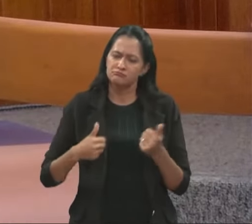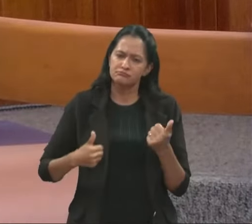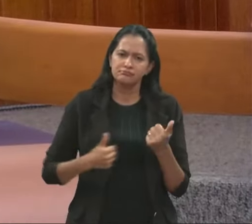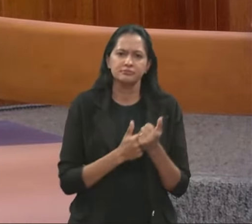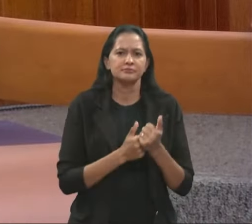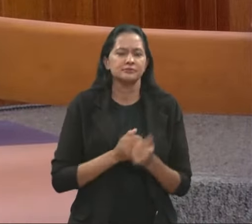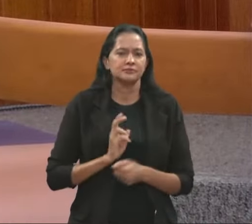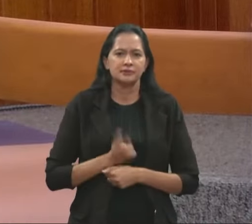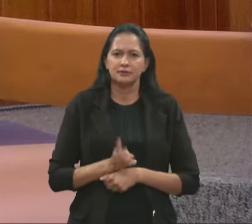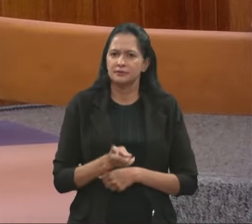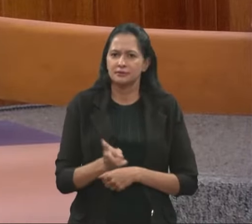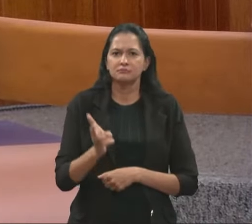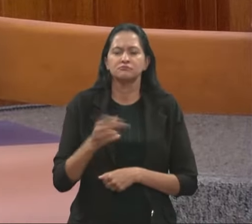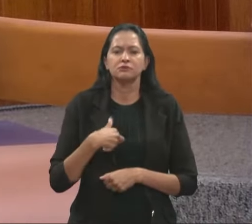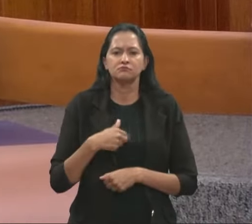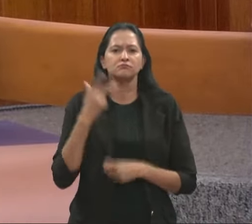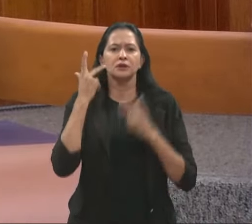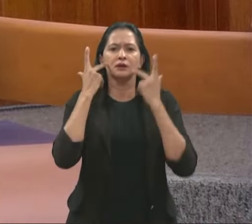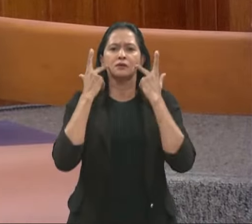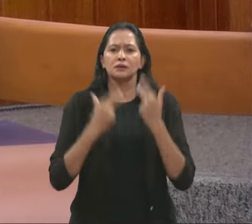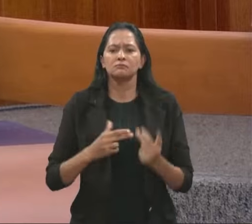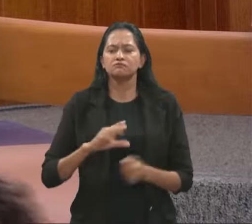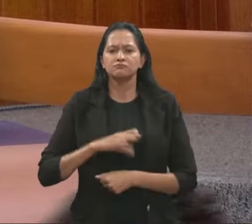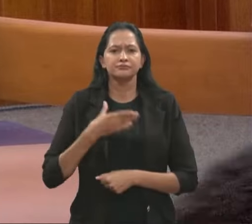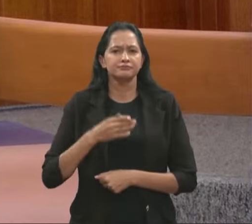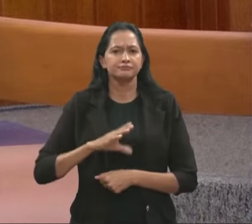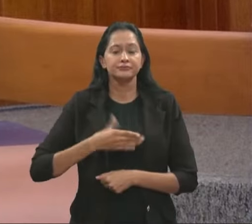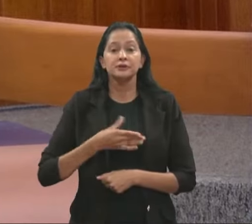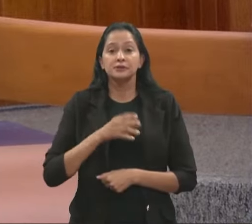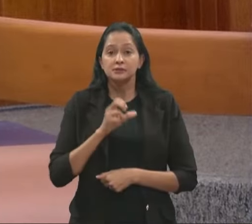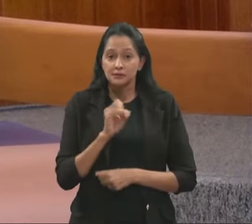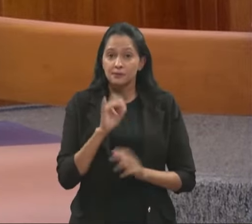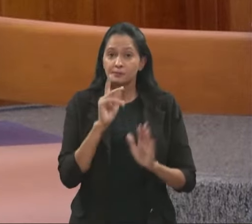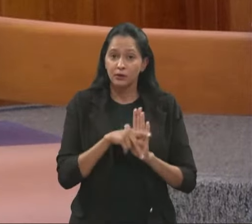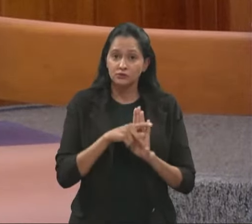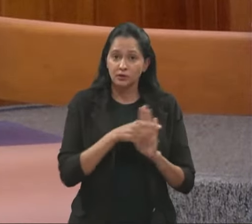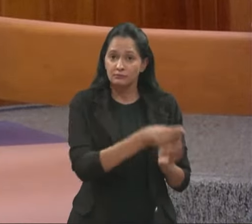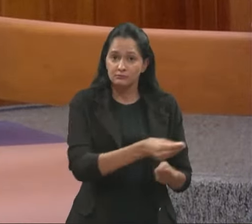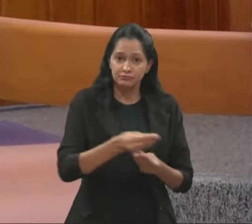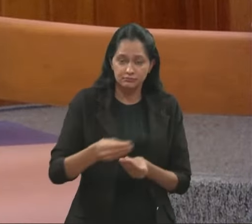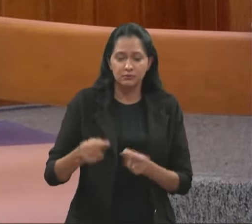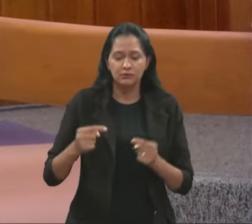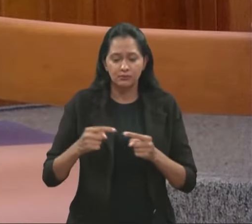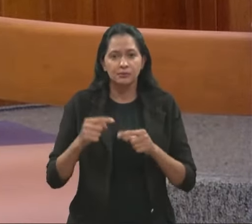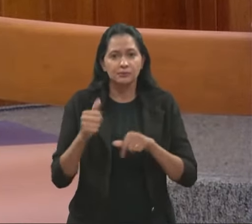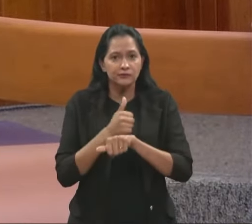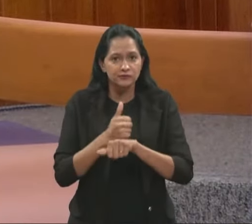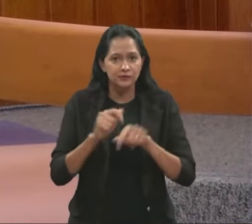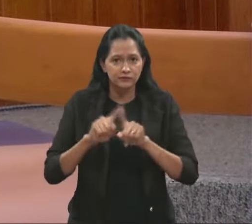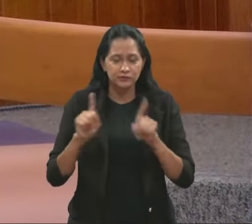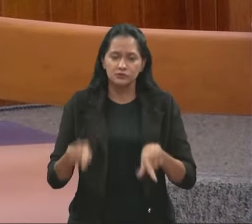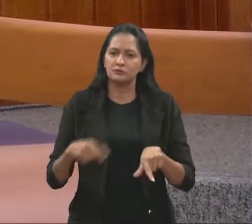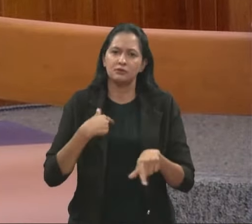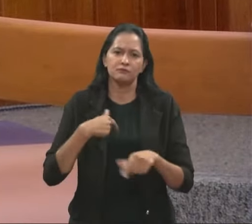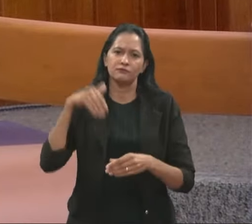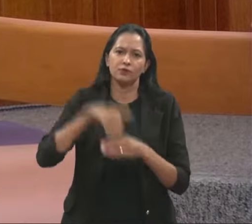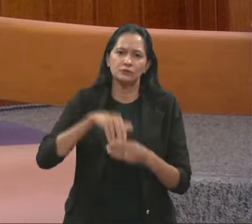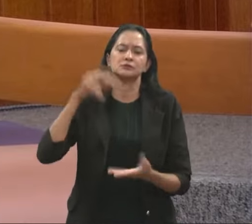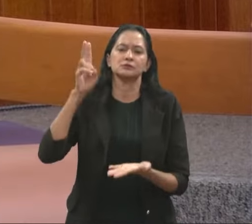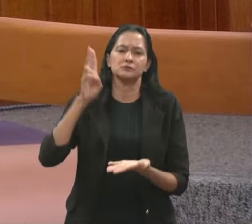erguida. Todos os projetos que chegou aqui, que referiam ao servidor público, eu votei